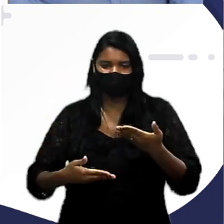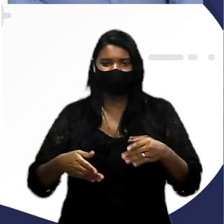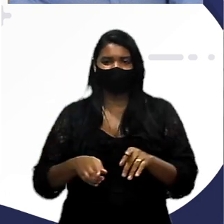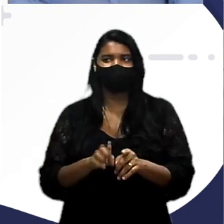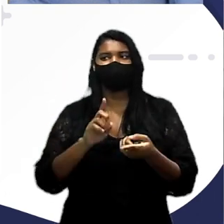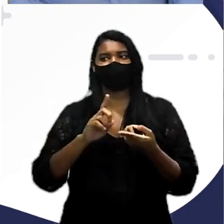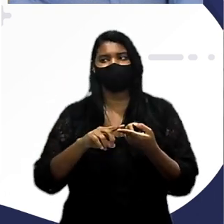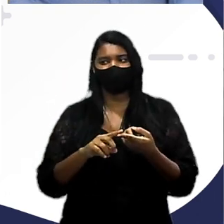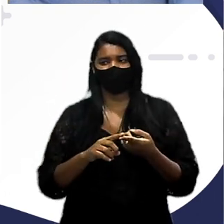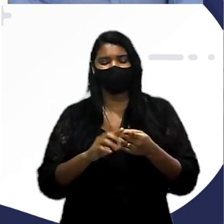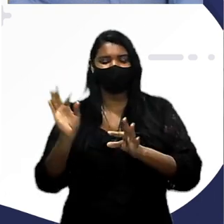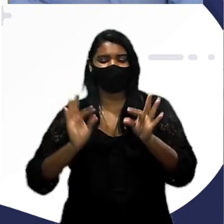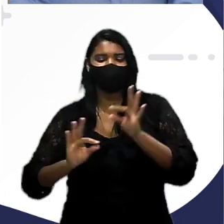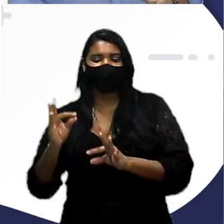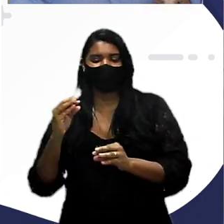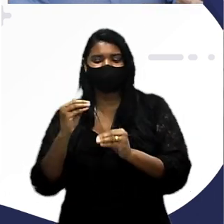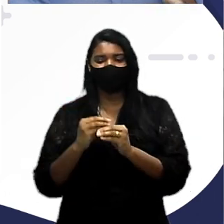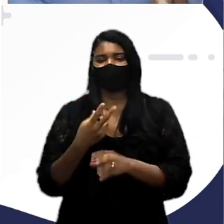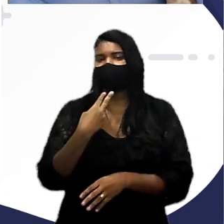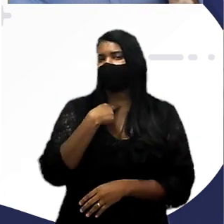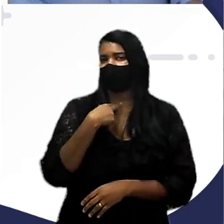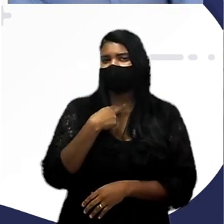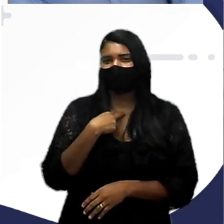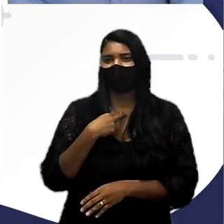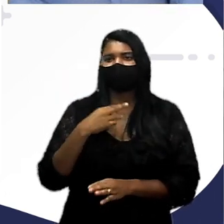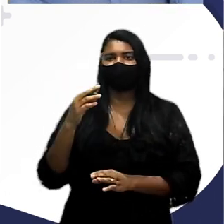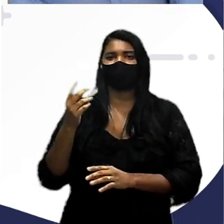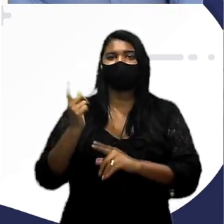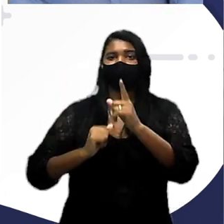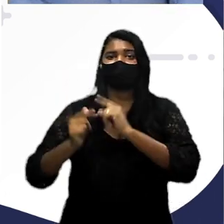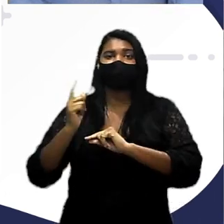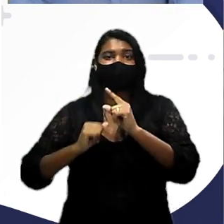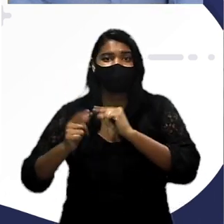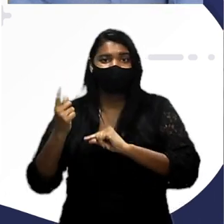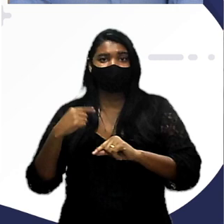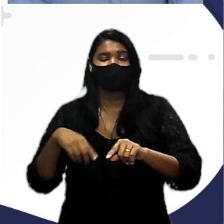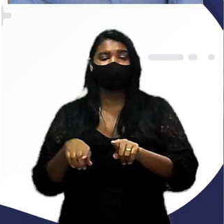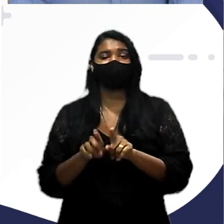ser, não poder ser administrado